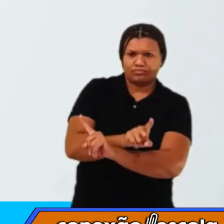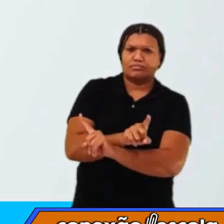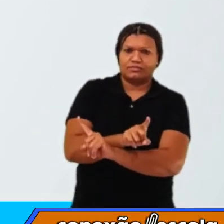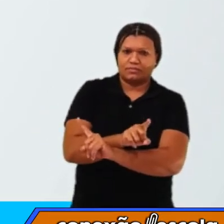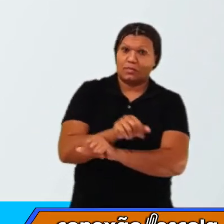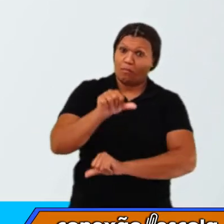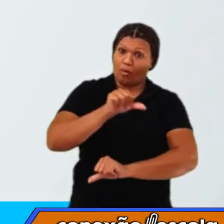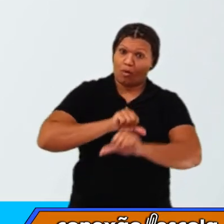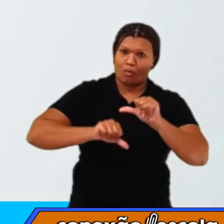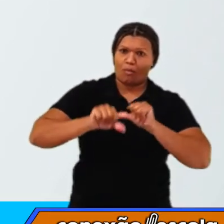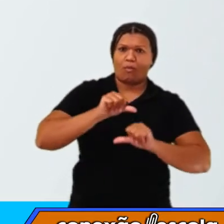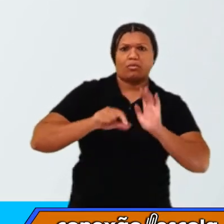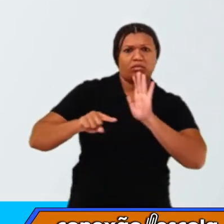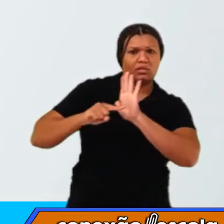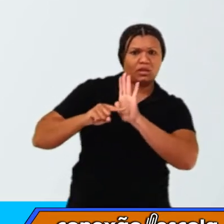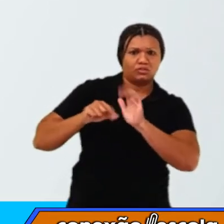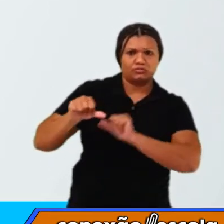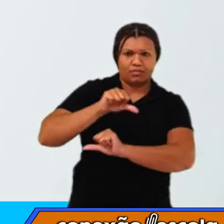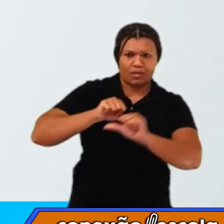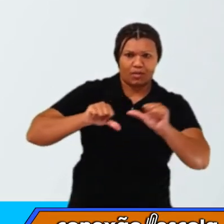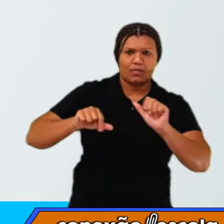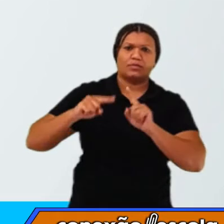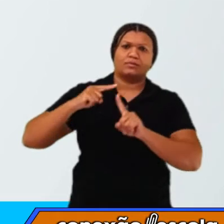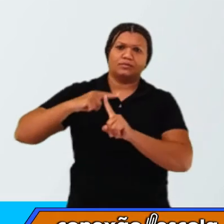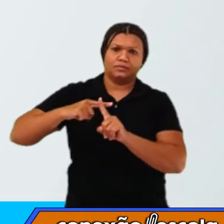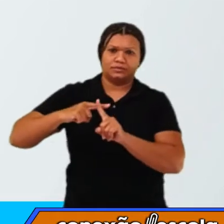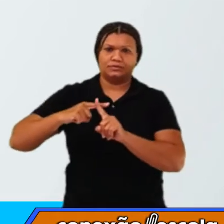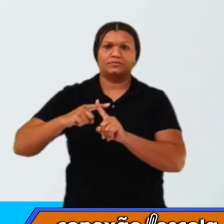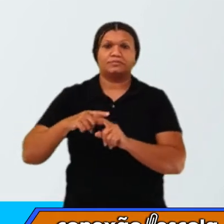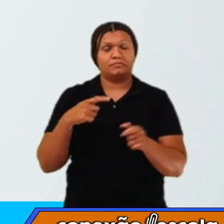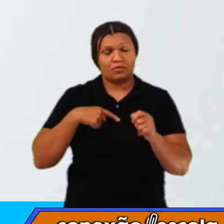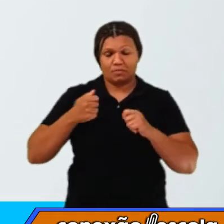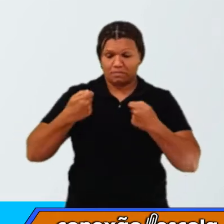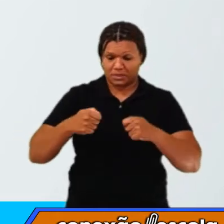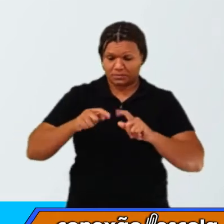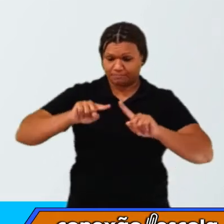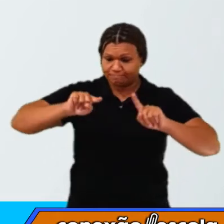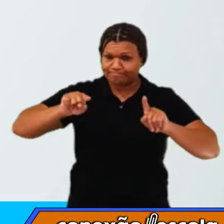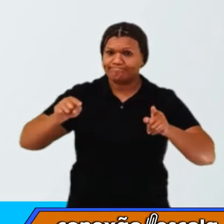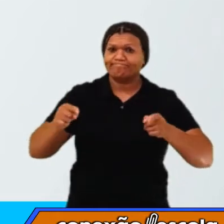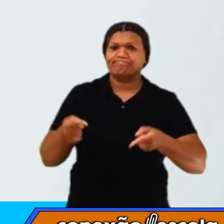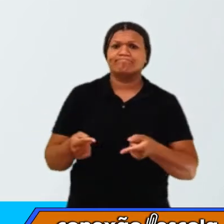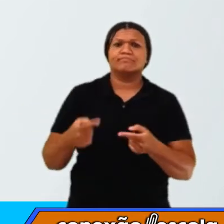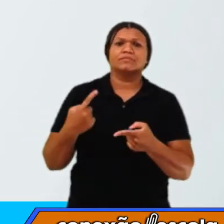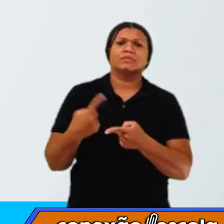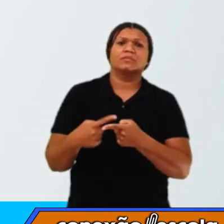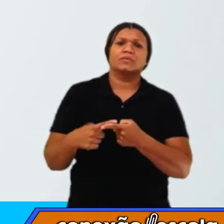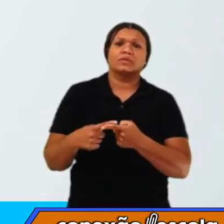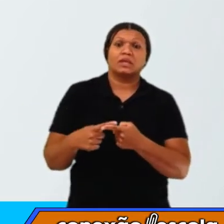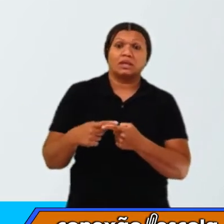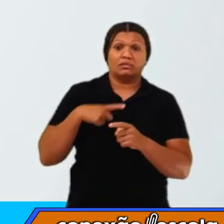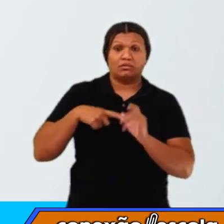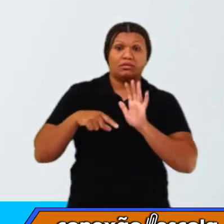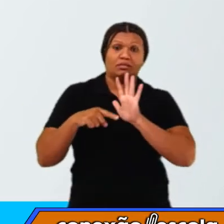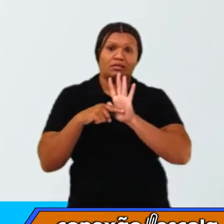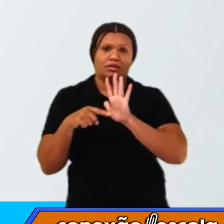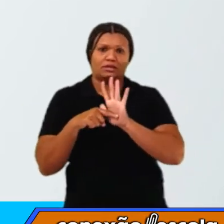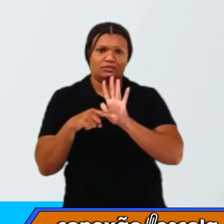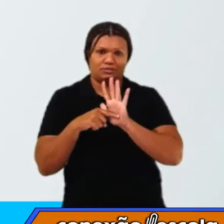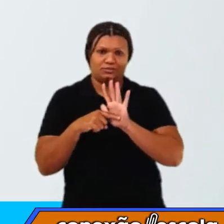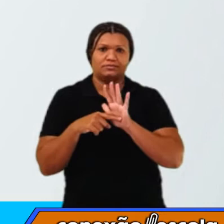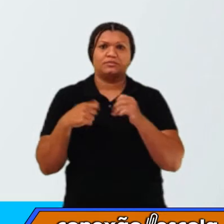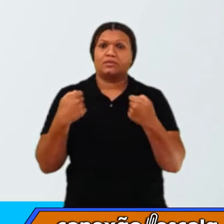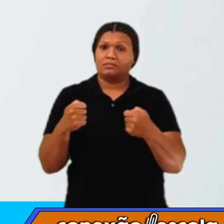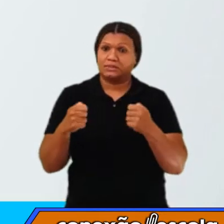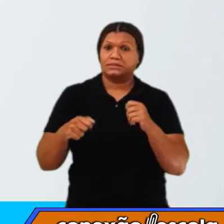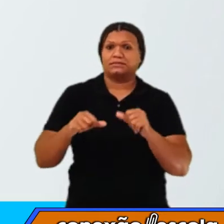expoente Agora multiplica três vezes só que eu tive que por parentes porque o segundo sinal aqui é negativo se não vai misturar